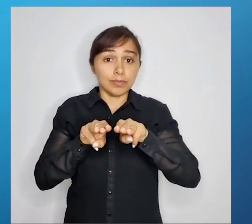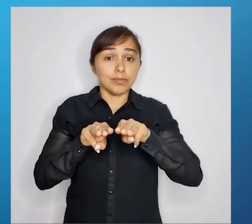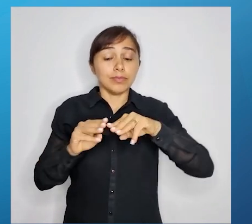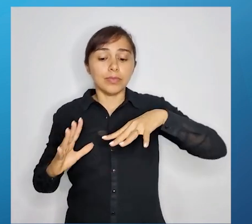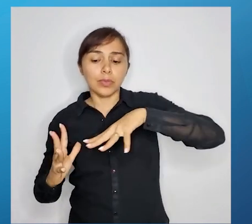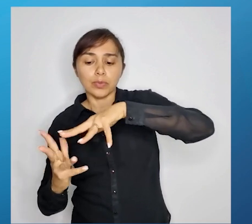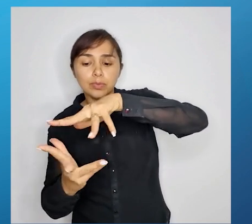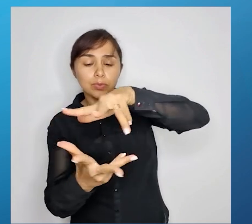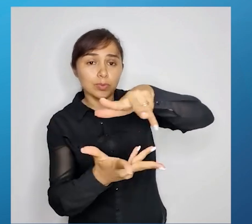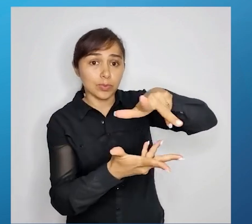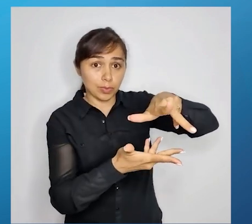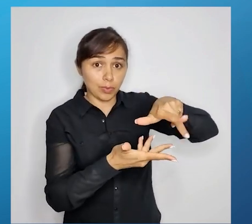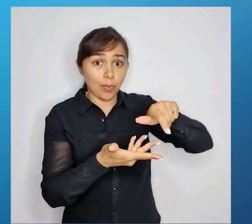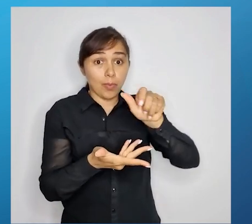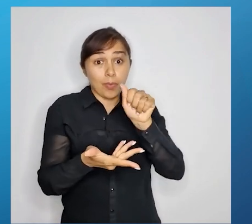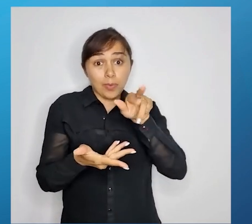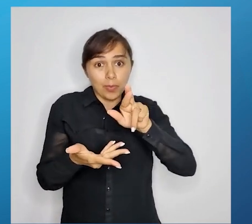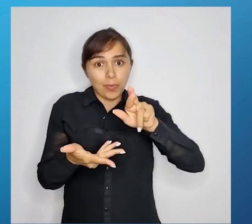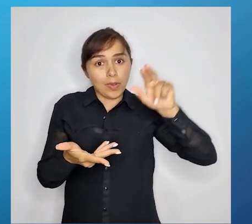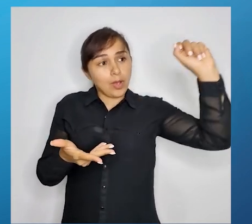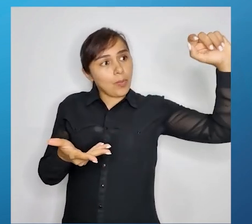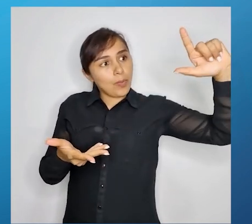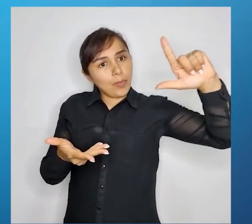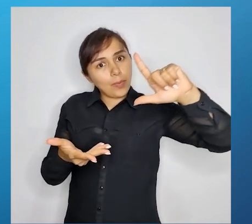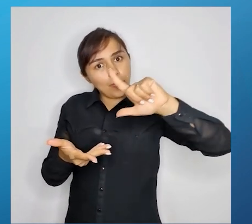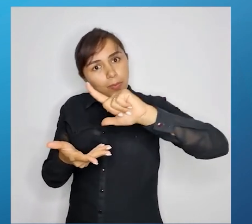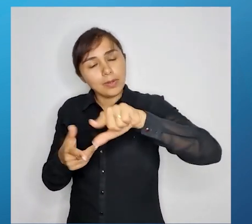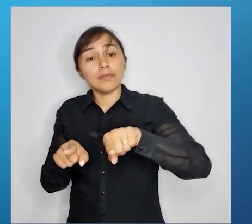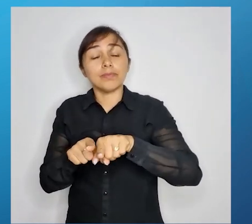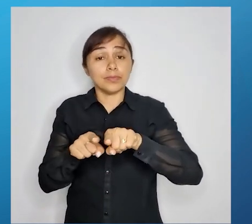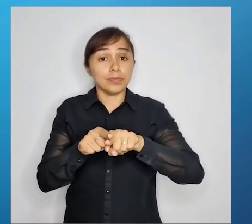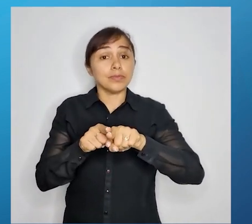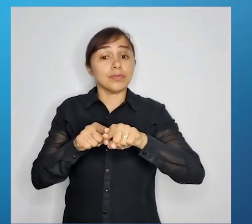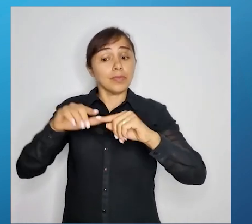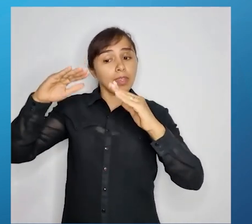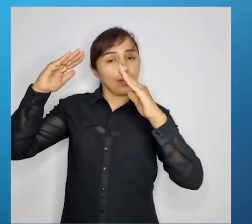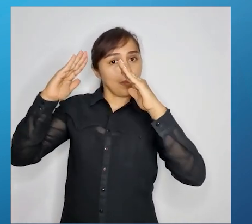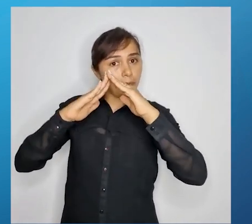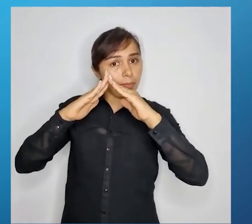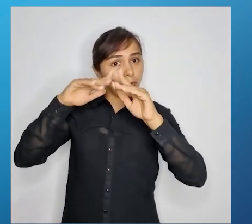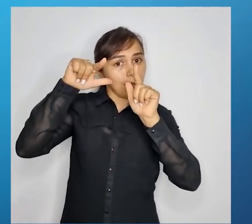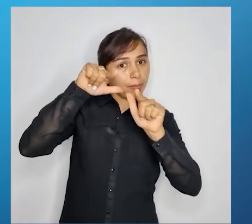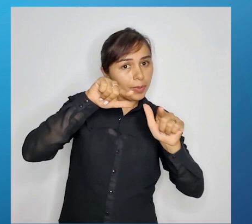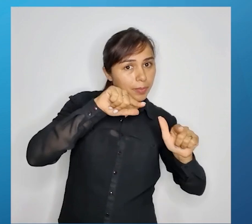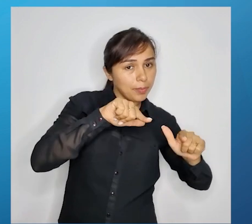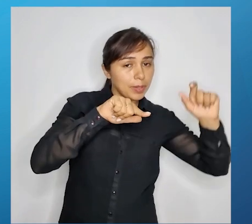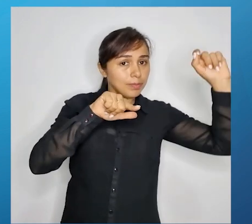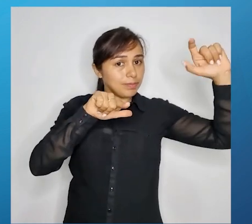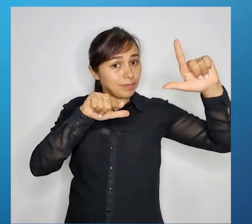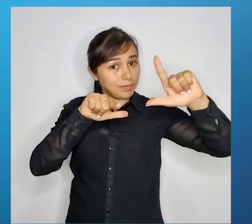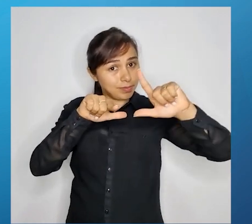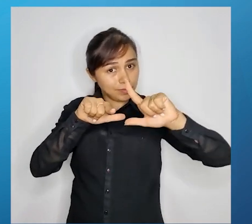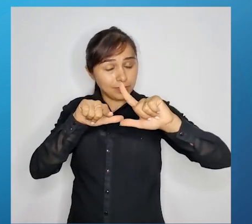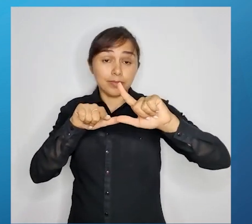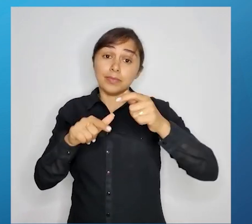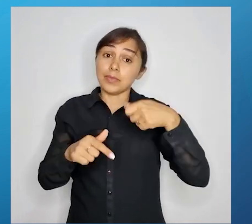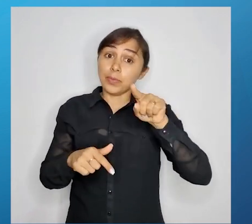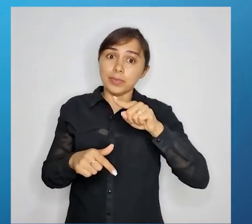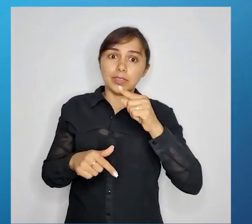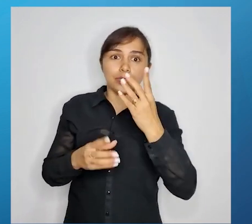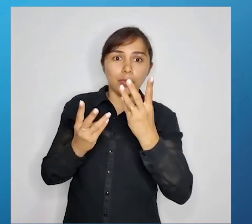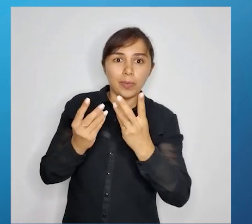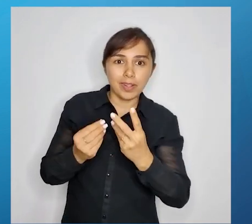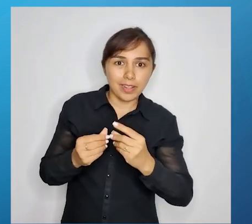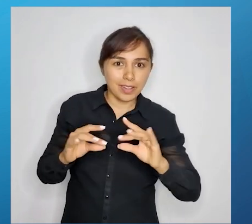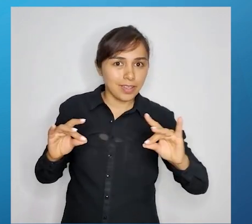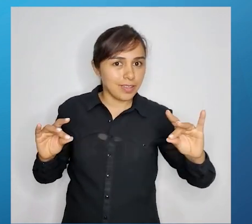Sol. As placas solares também são aquecidas dessa forma, a estufa das plantas. Então não precisa de um líquido, de um sólido para